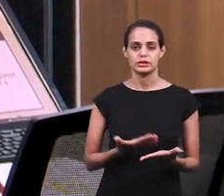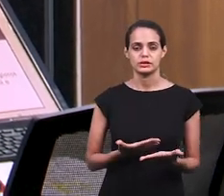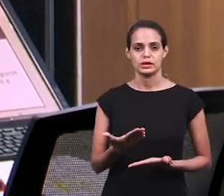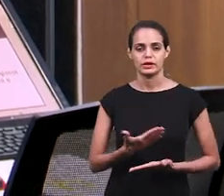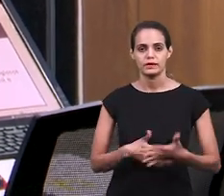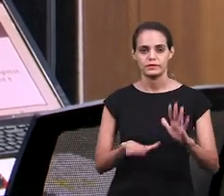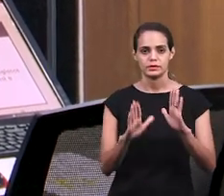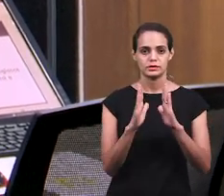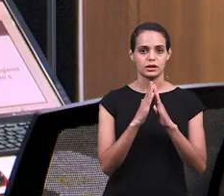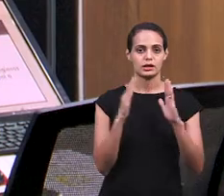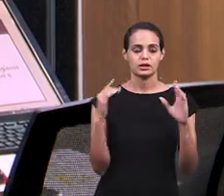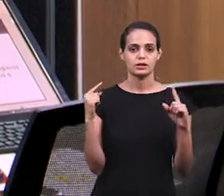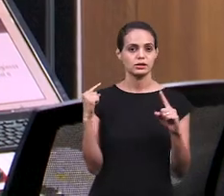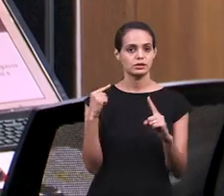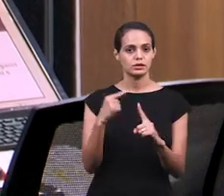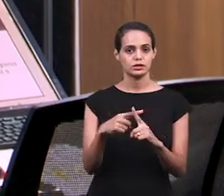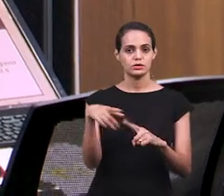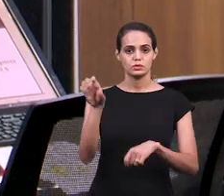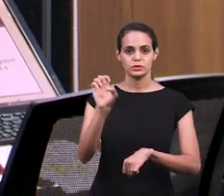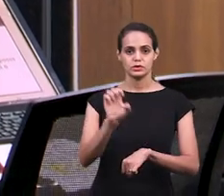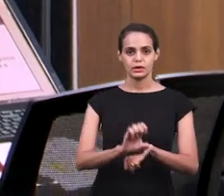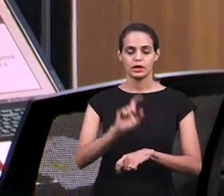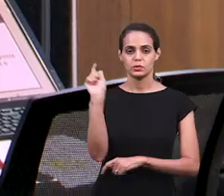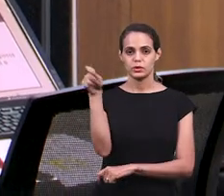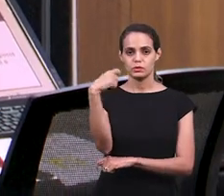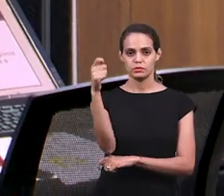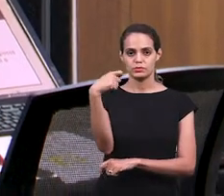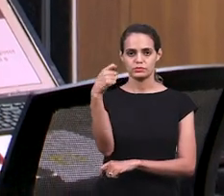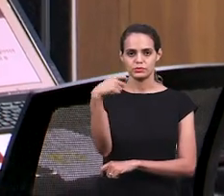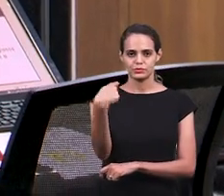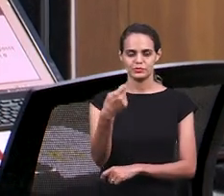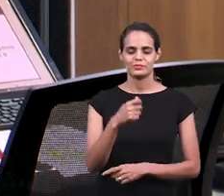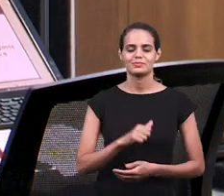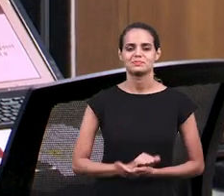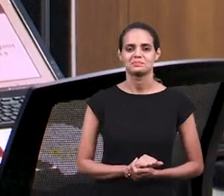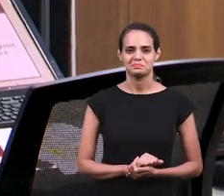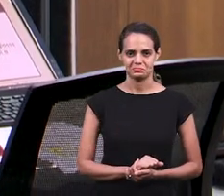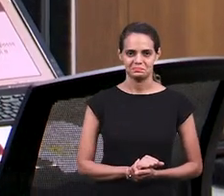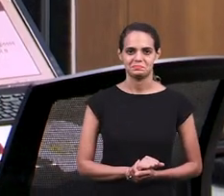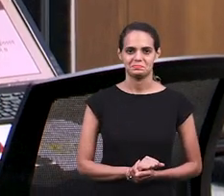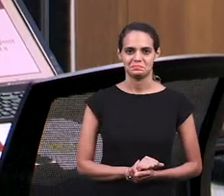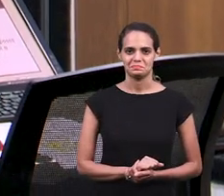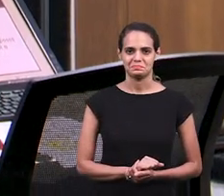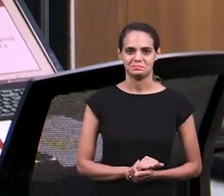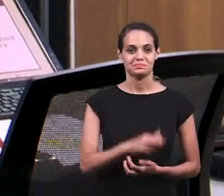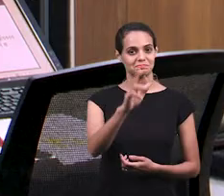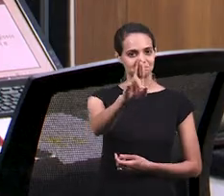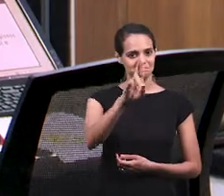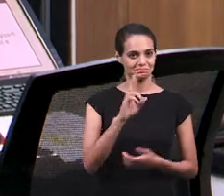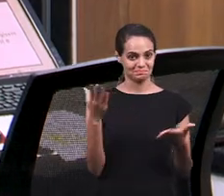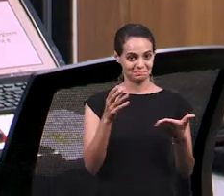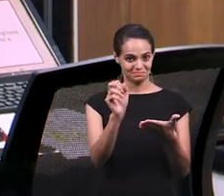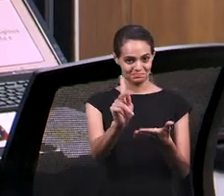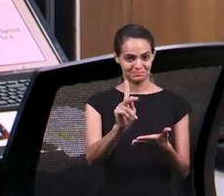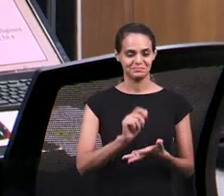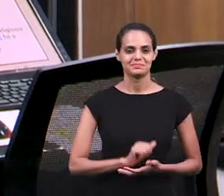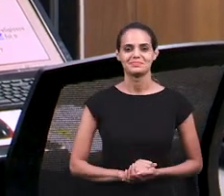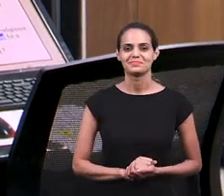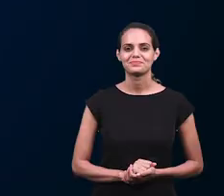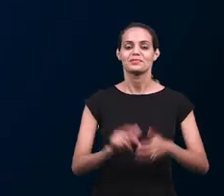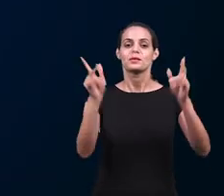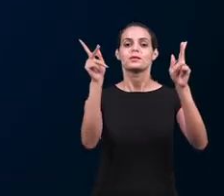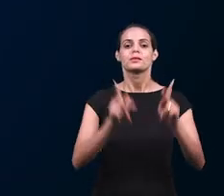senhoras da igreja de Arroio do Meio, no Rio Grande do Sul. Irmã Solange, dê-nos, pois, a sua resposta,